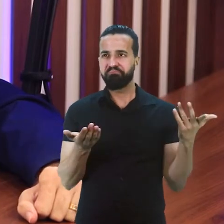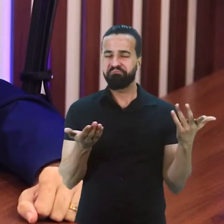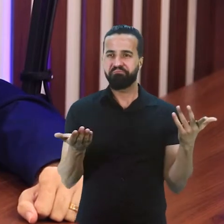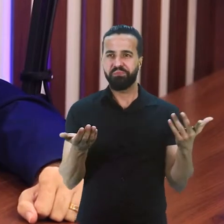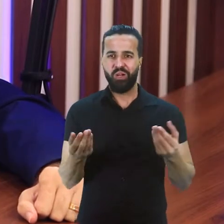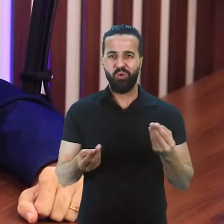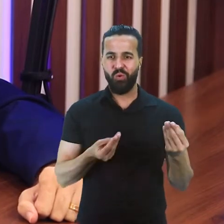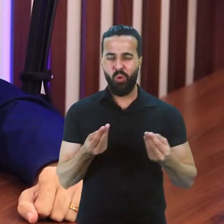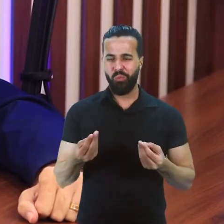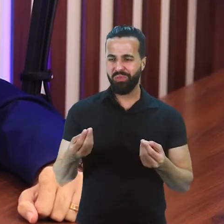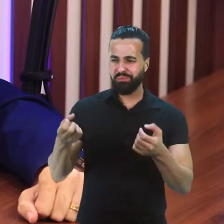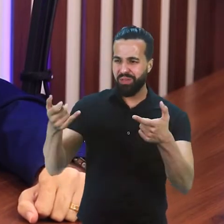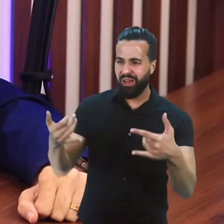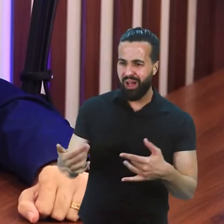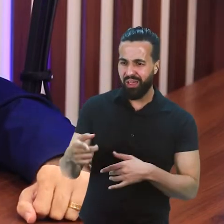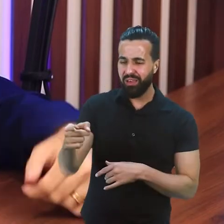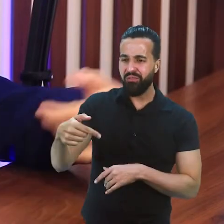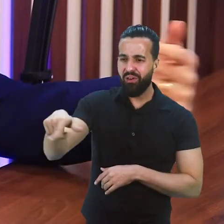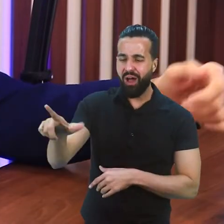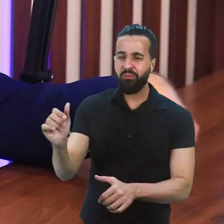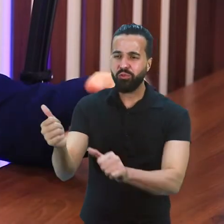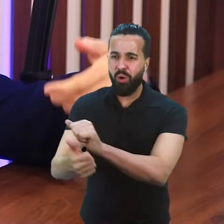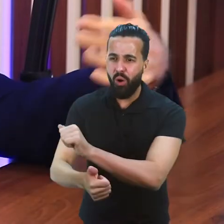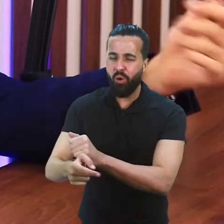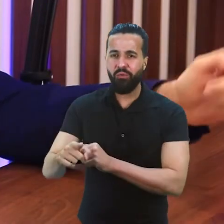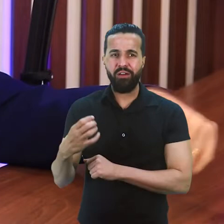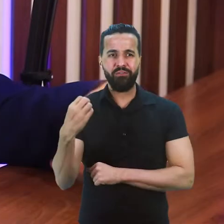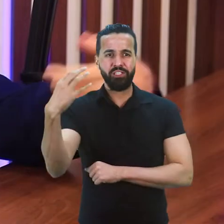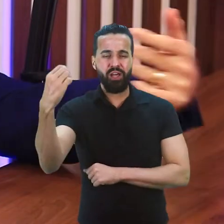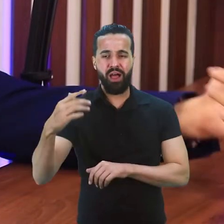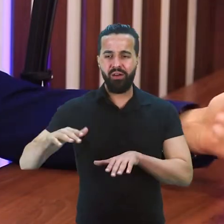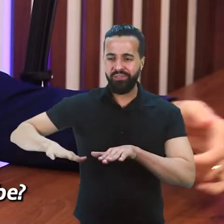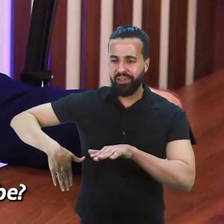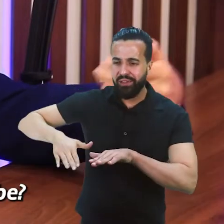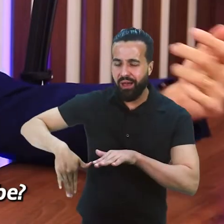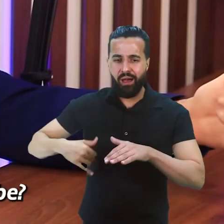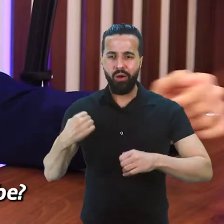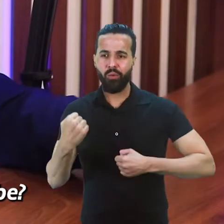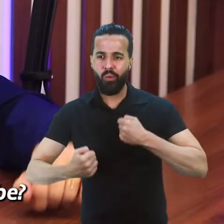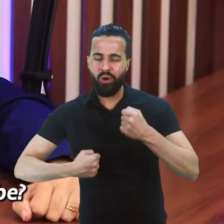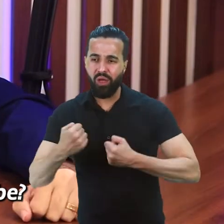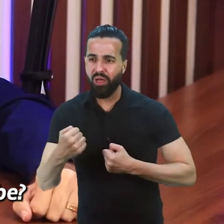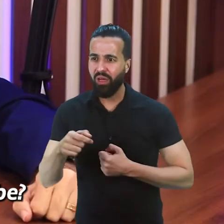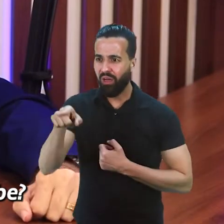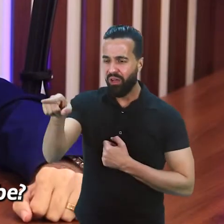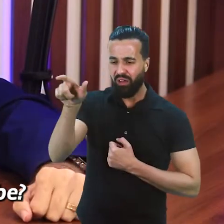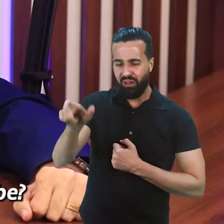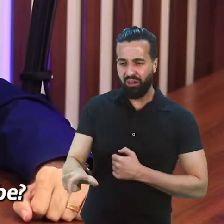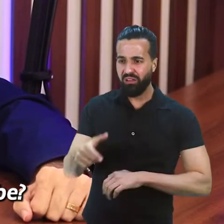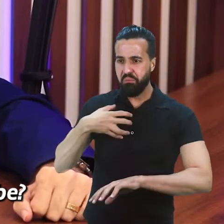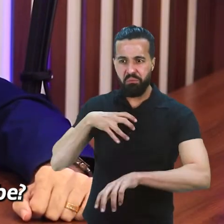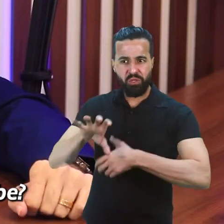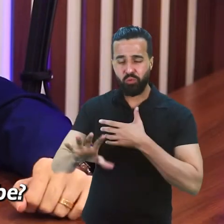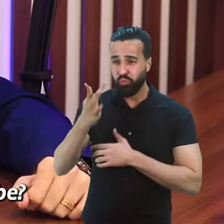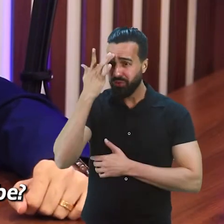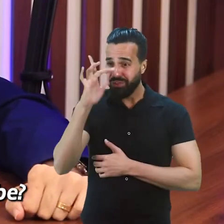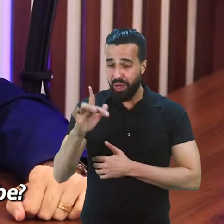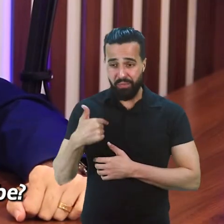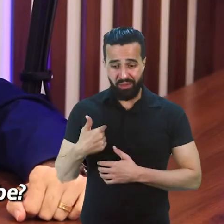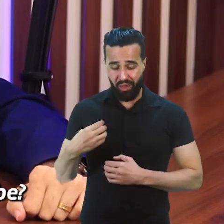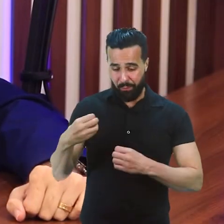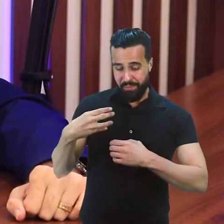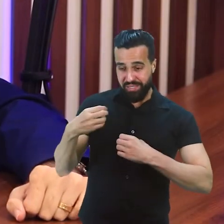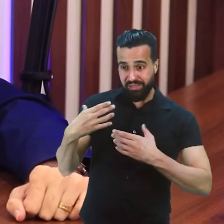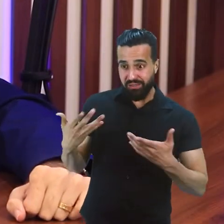da porta ali para fora, ele vai jogar bola, ele vai nadar, ele vai viajar, ele vai correr. Ele não sabe o que eu estou sentindo na pele e quer me ensinar o